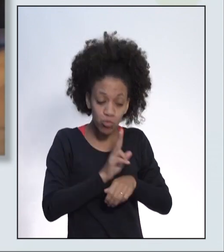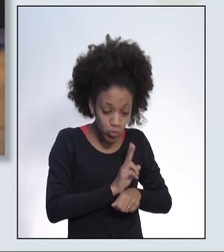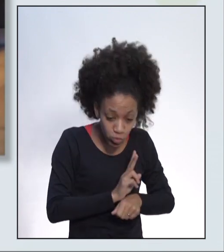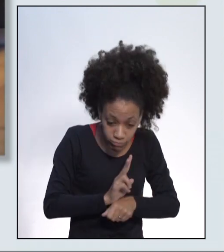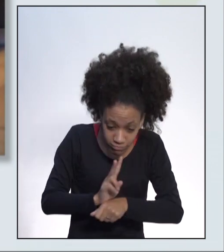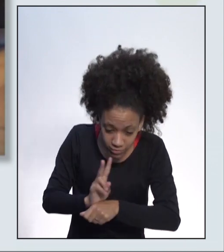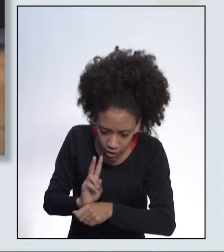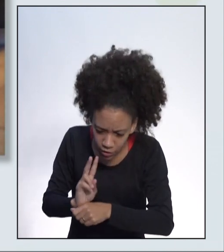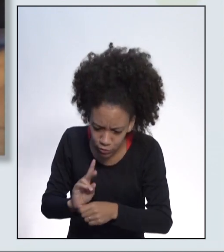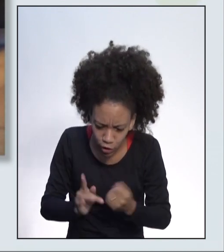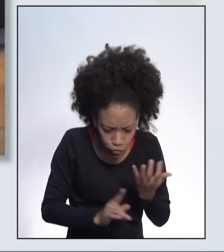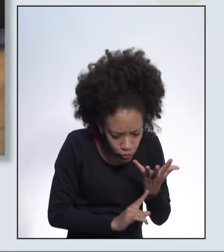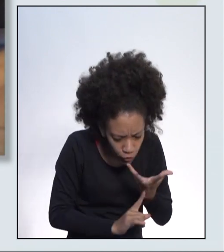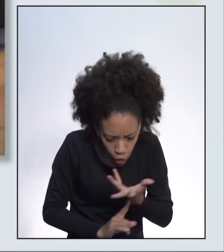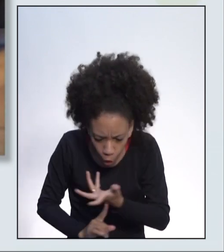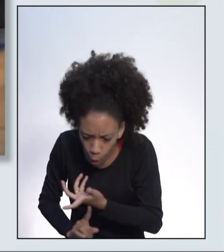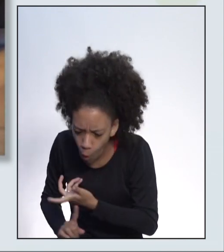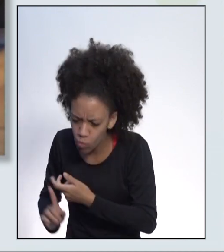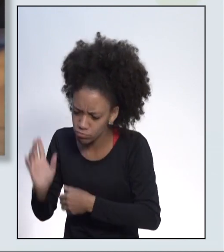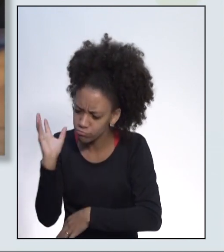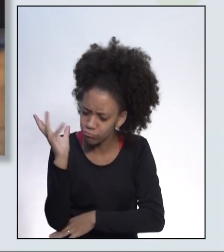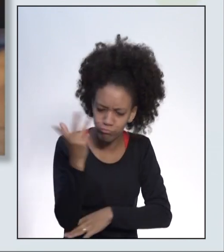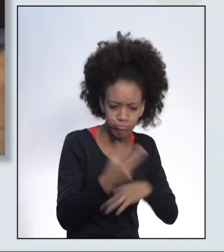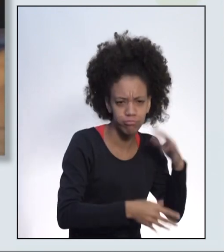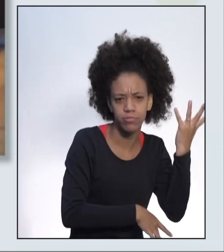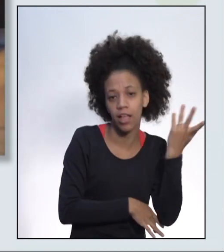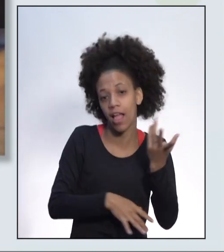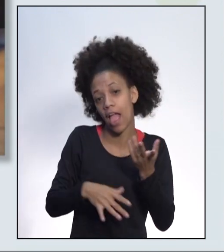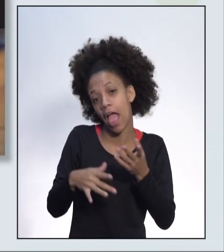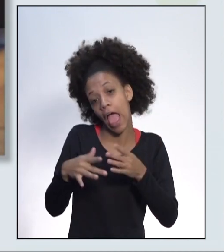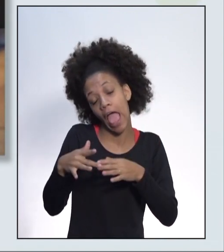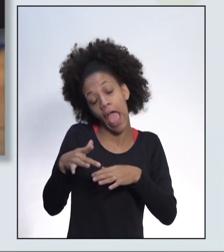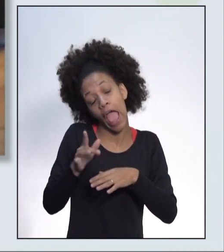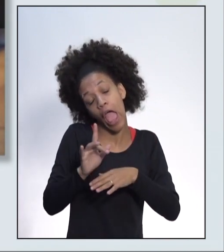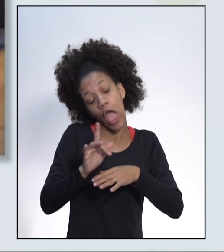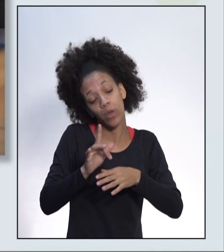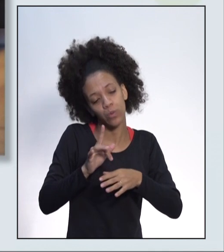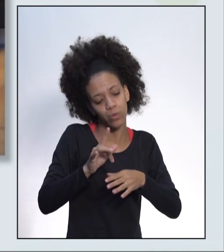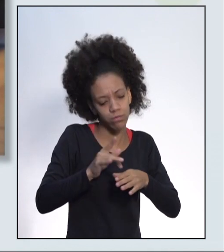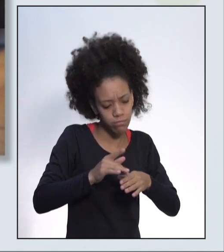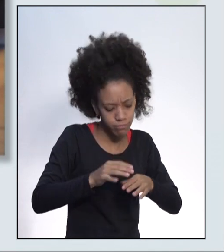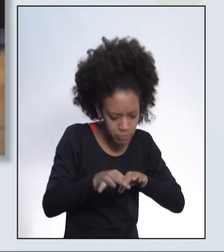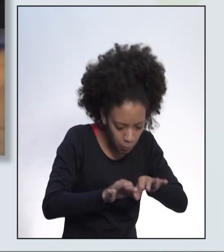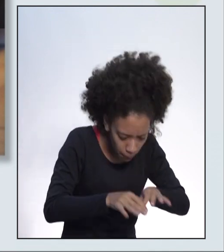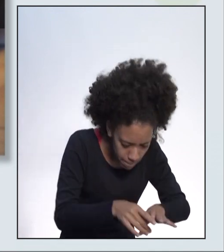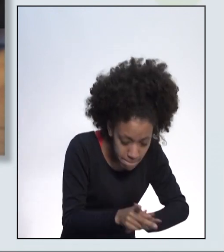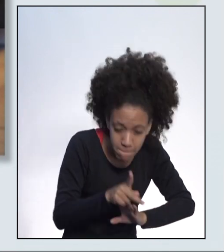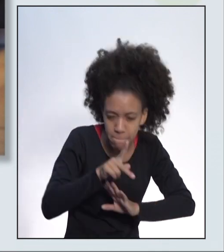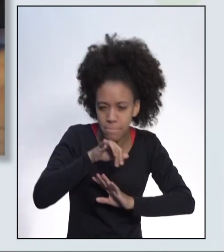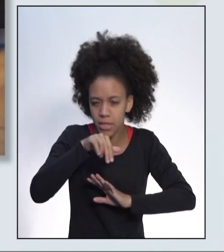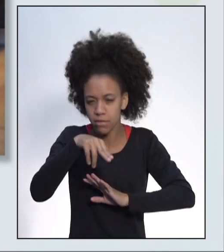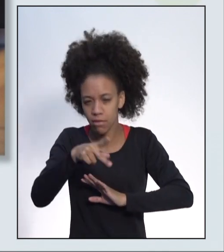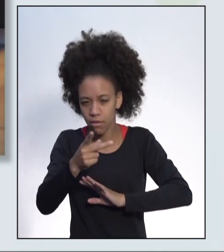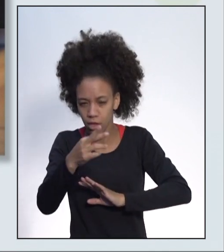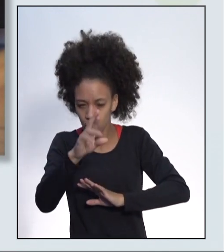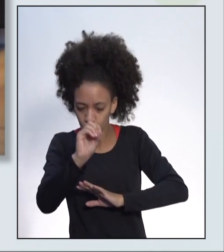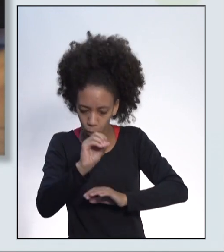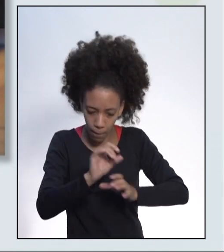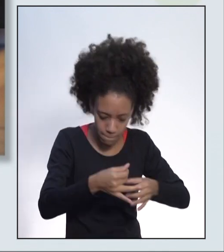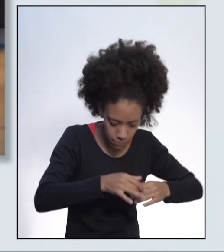novas coisas aqui em casa. Então, lógico, eu não plantei um pinheiro como eu coloquei aqui, mas o zine é meu, eu coloco o que eu quiser dentro do meu